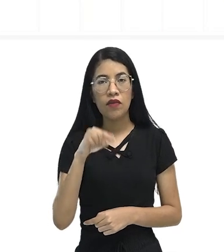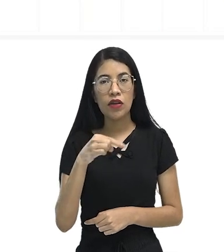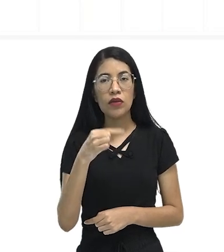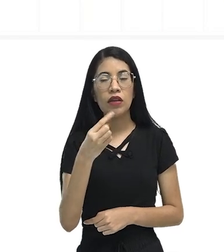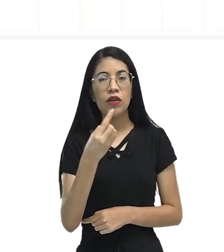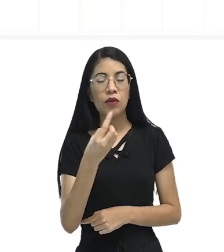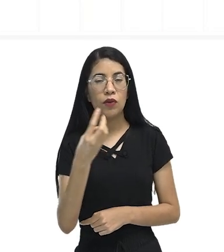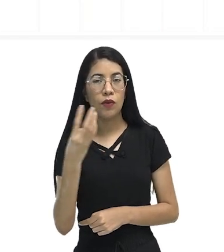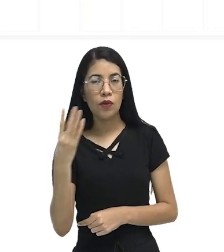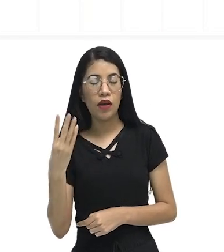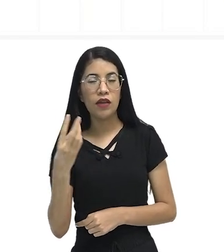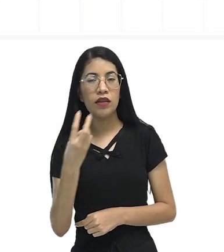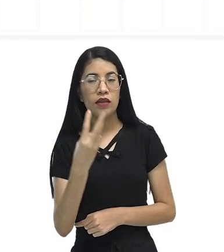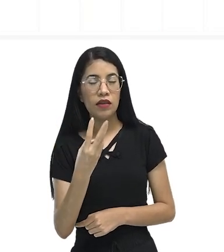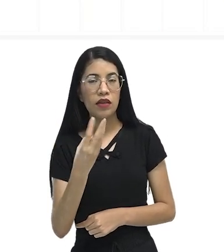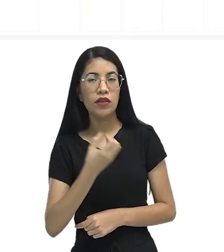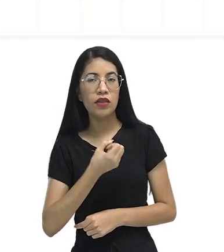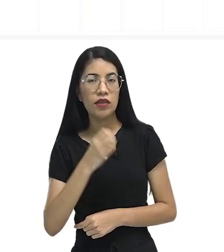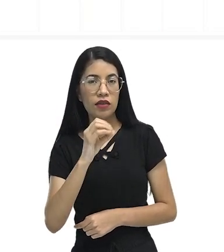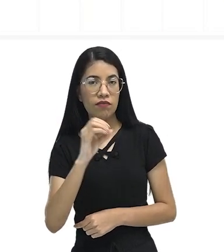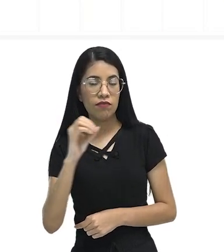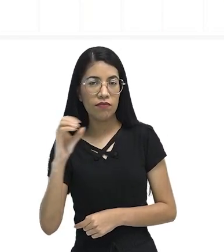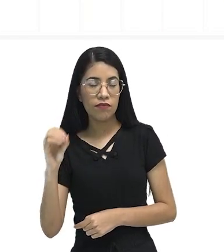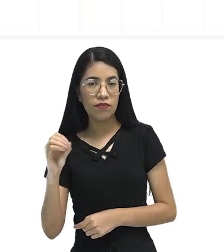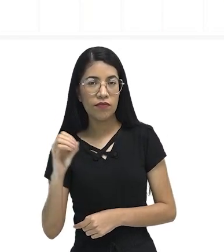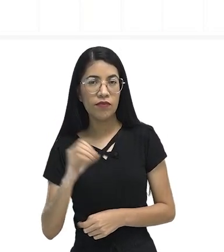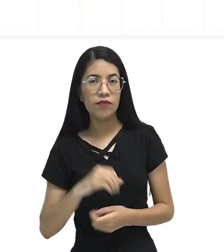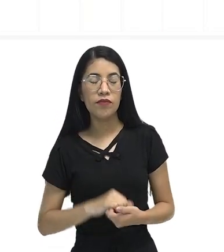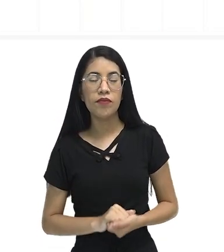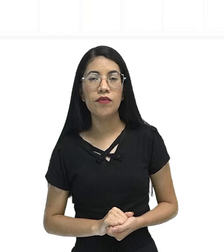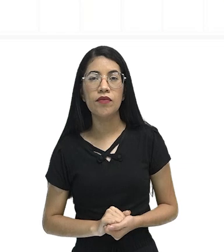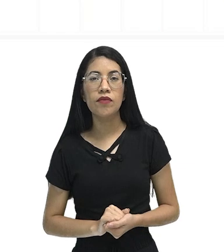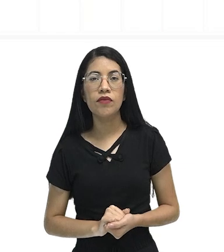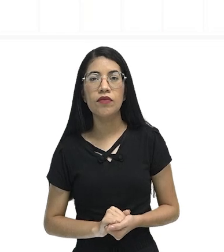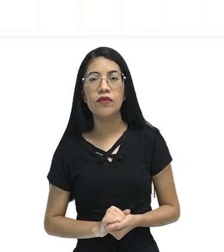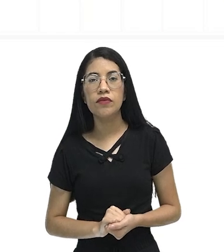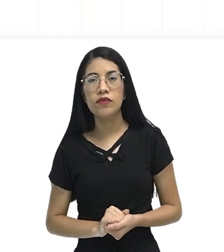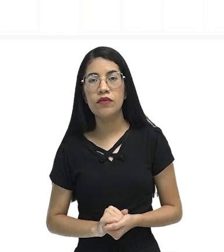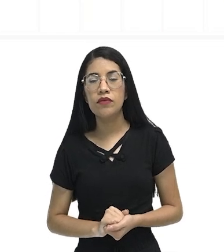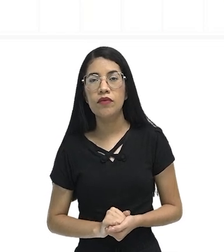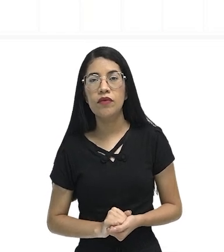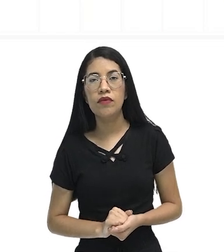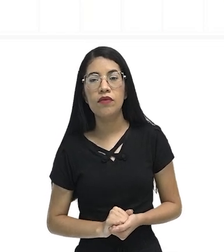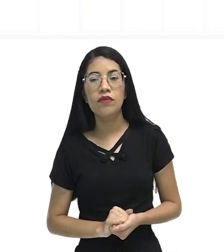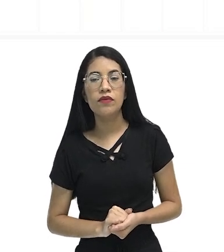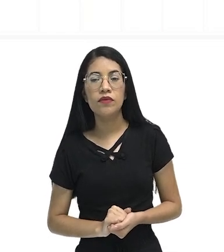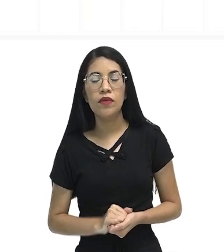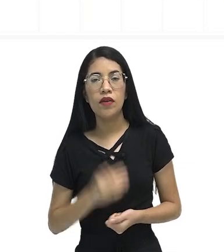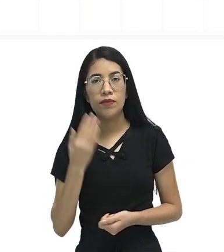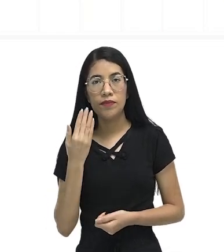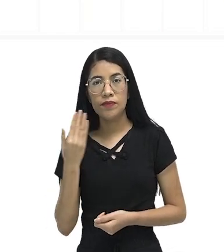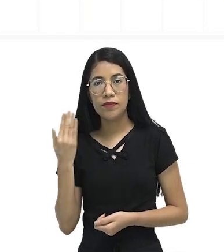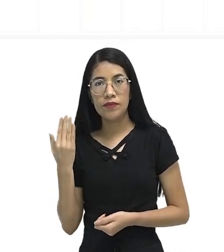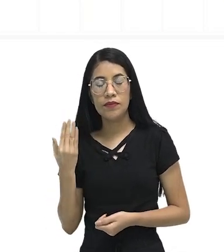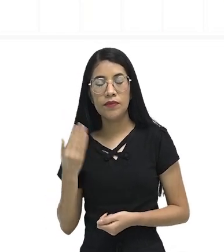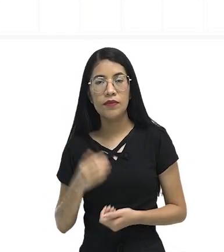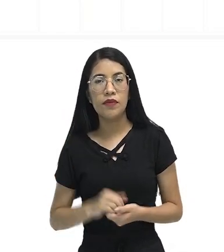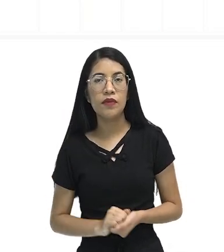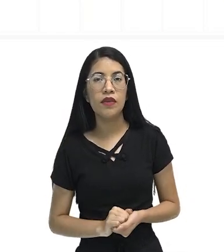casinhas decimais. Tudo bem? Ó, décimo,